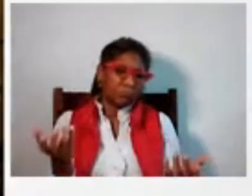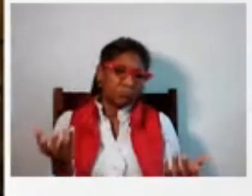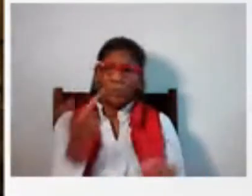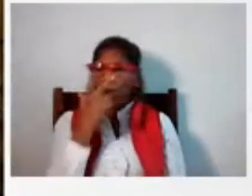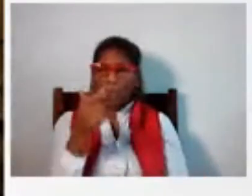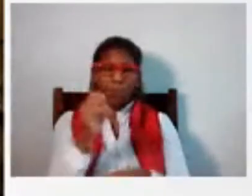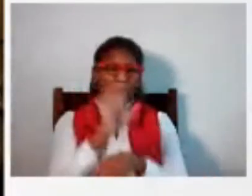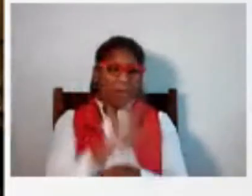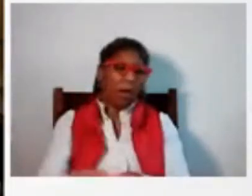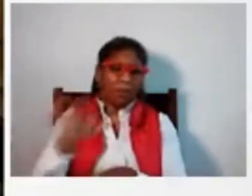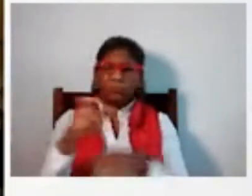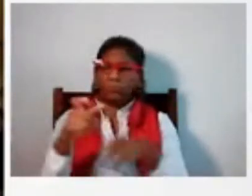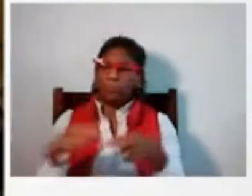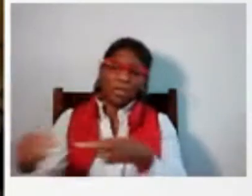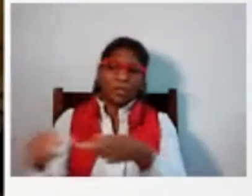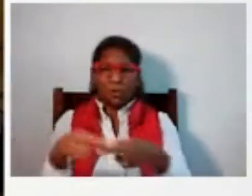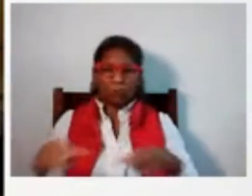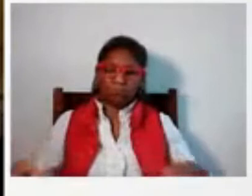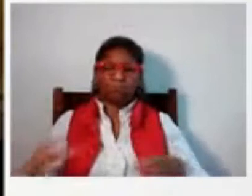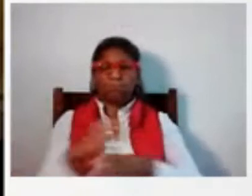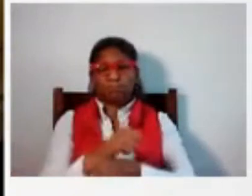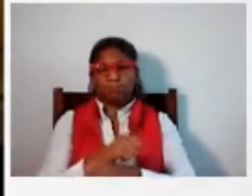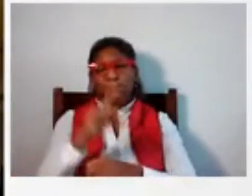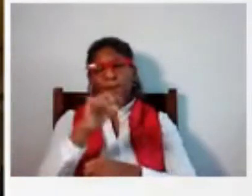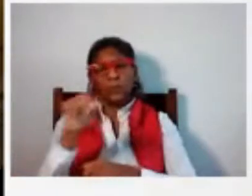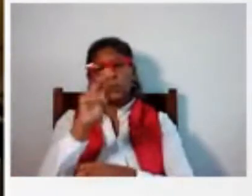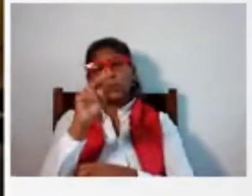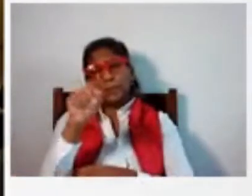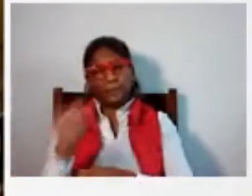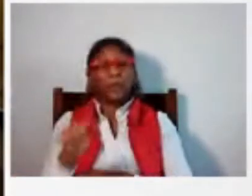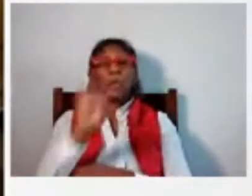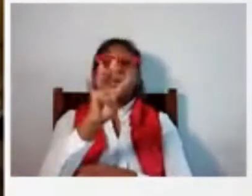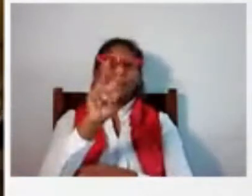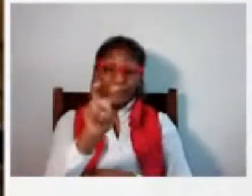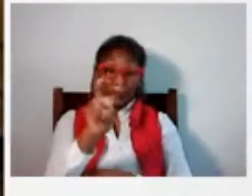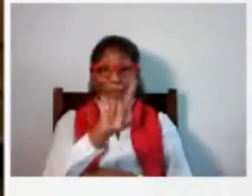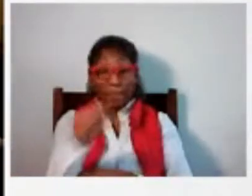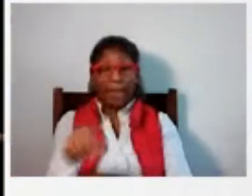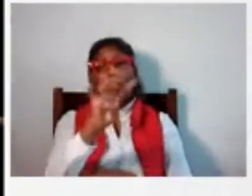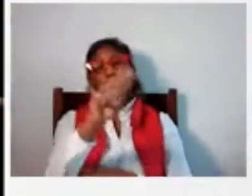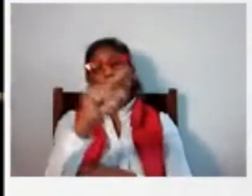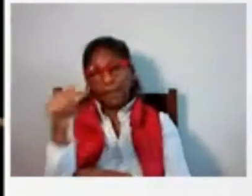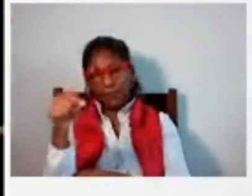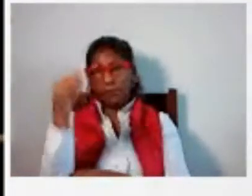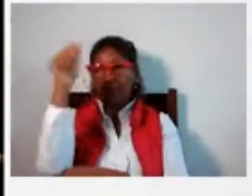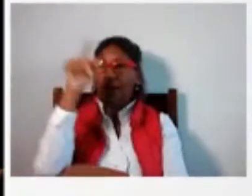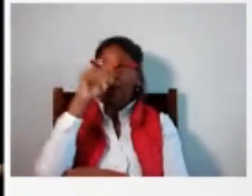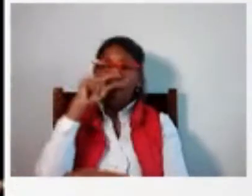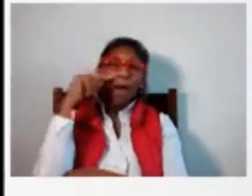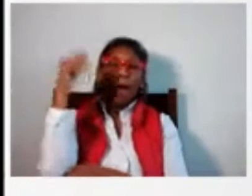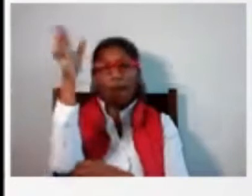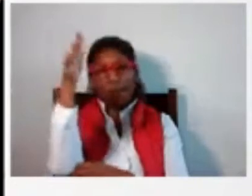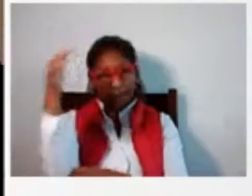estado. A macro-região, em número total de leitos de UTI livre, passou de 45 para 47, bandeira amarela também. Quais são os fatos